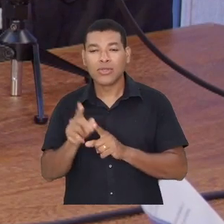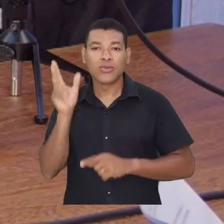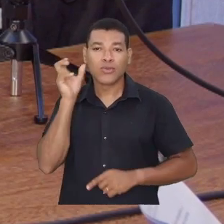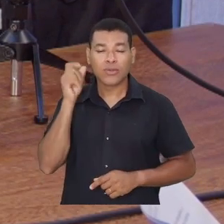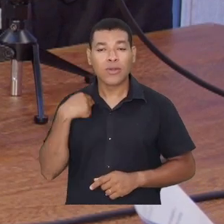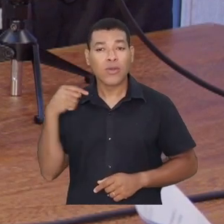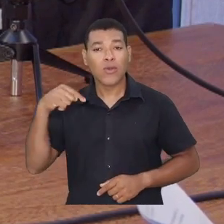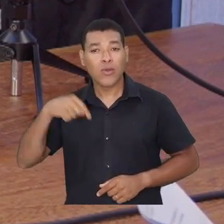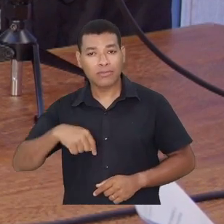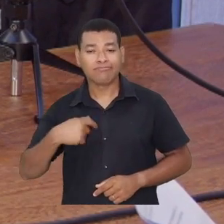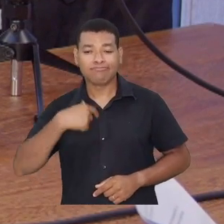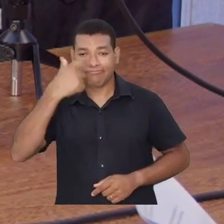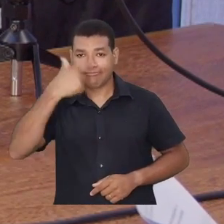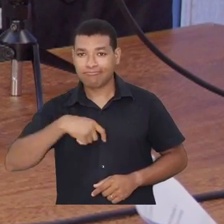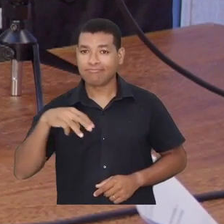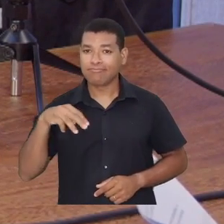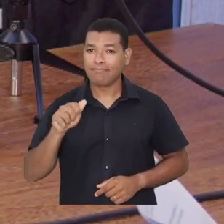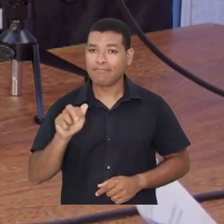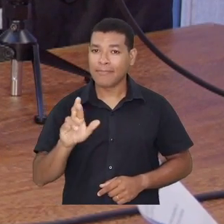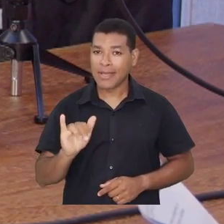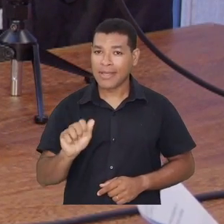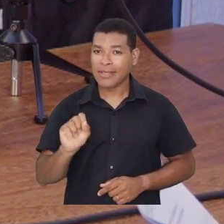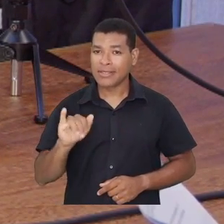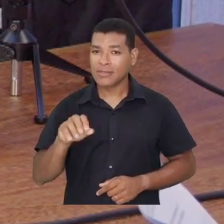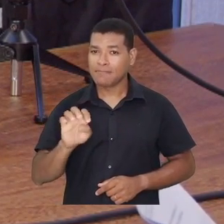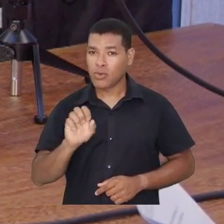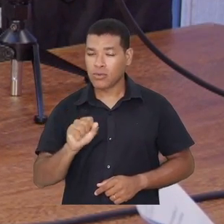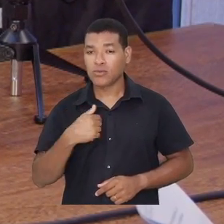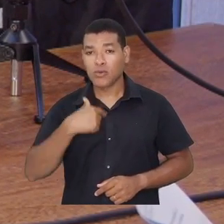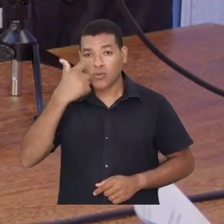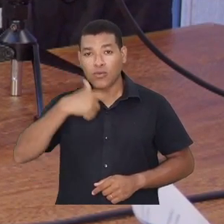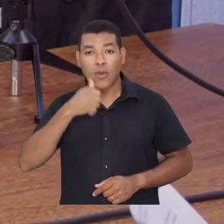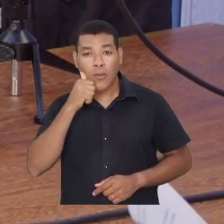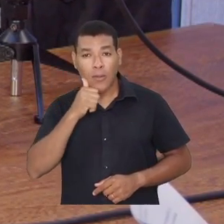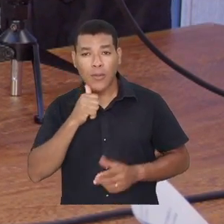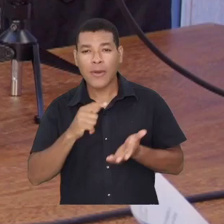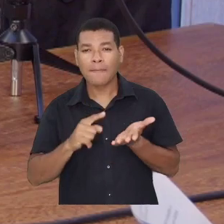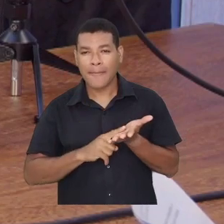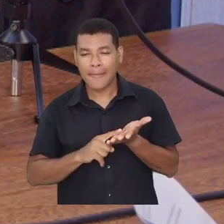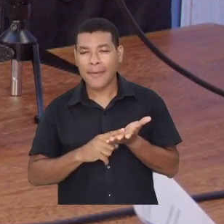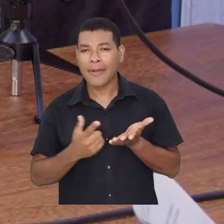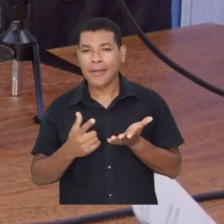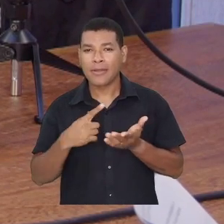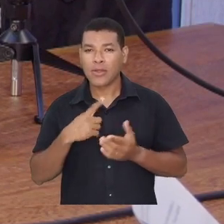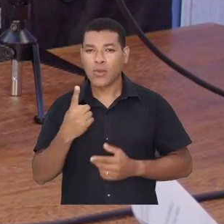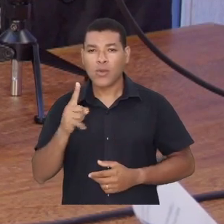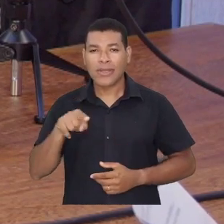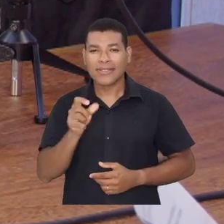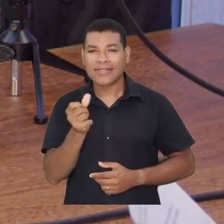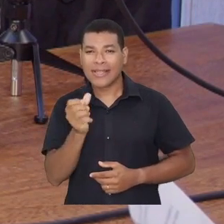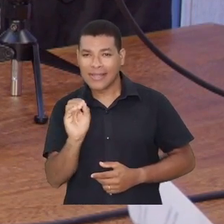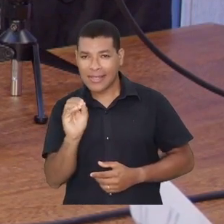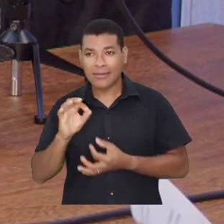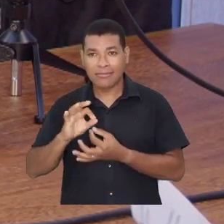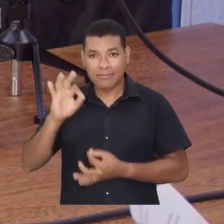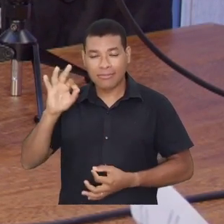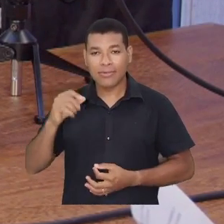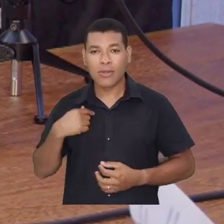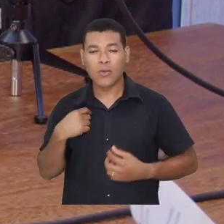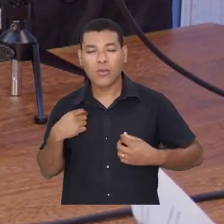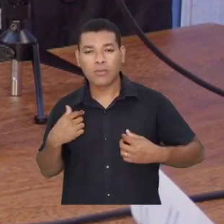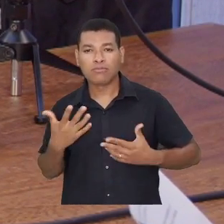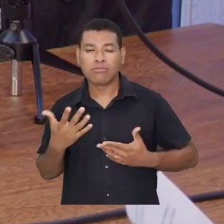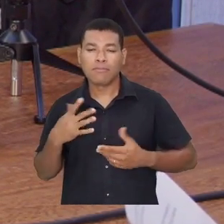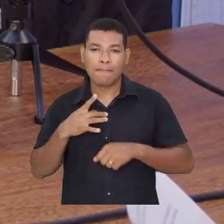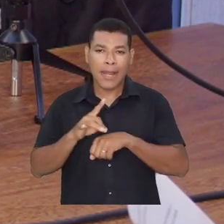Marina Simões. Sou uma mulher branca de 1,60m. Estou usando uma blusa preta e um blazer